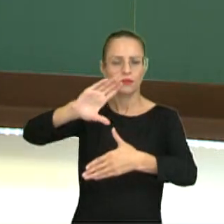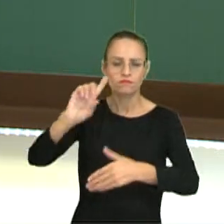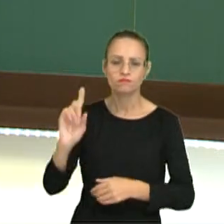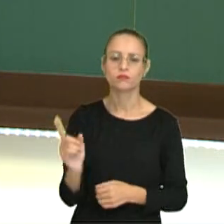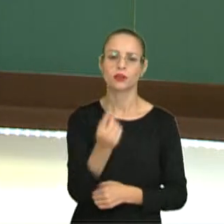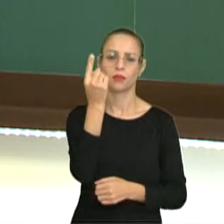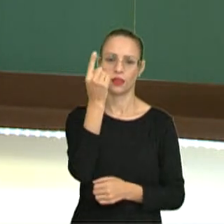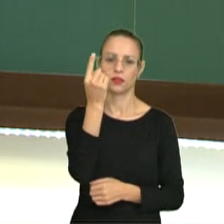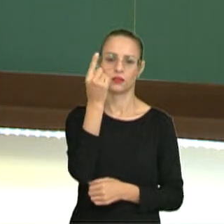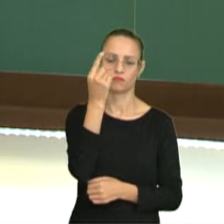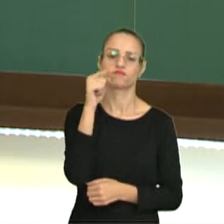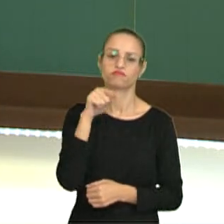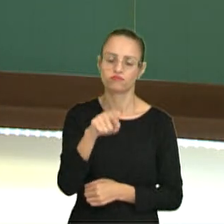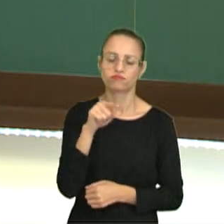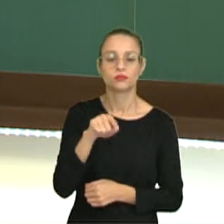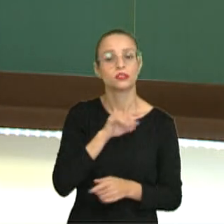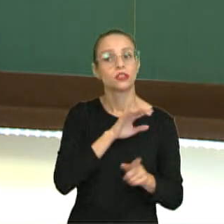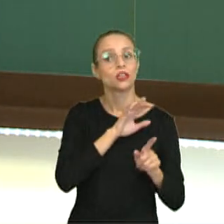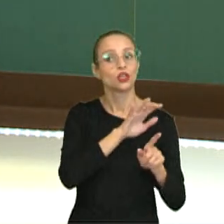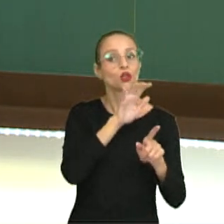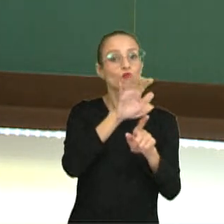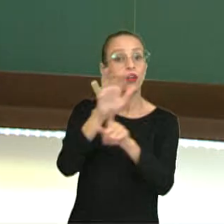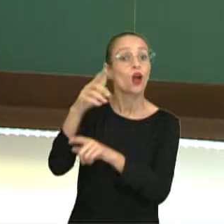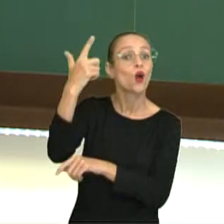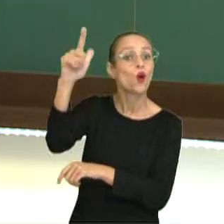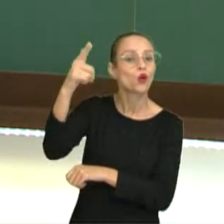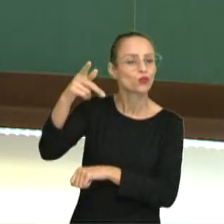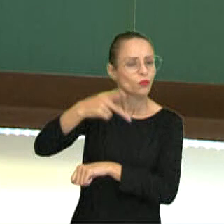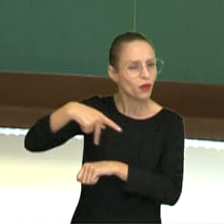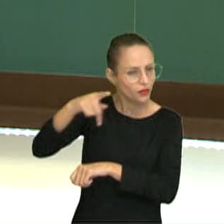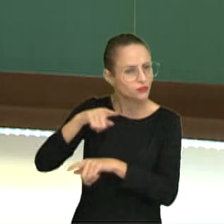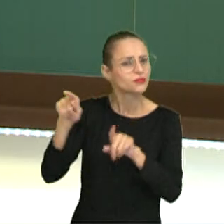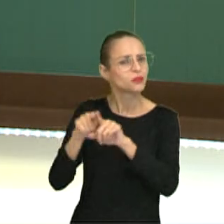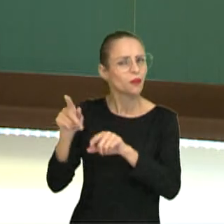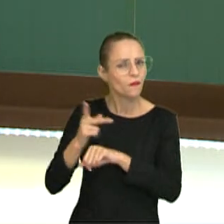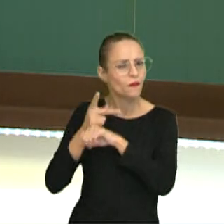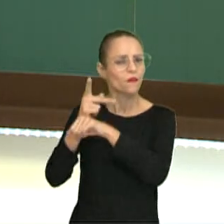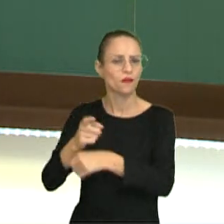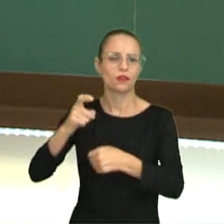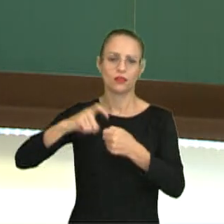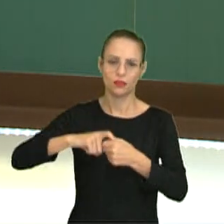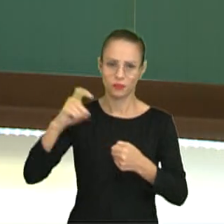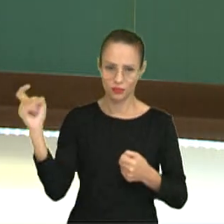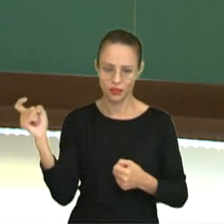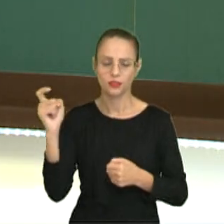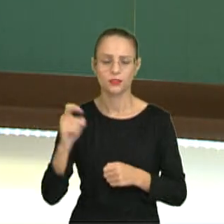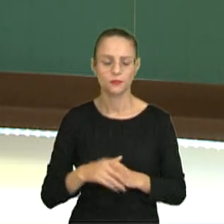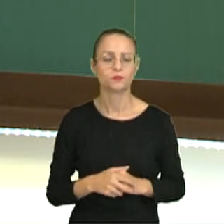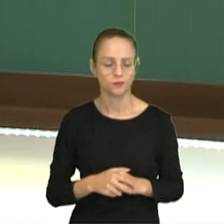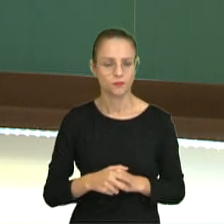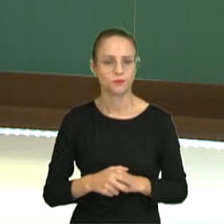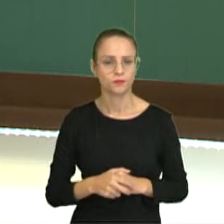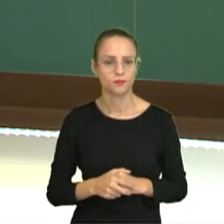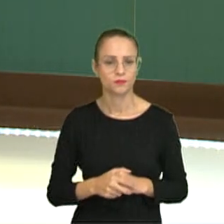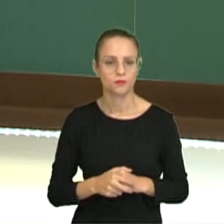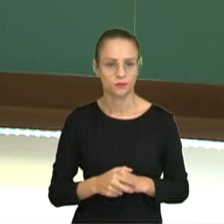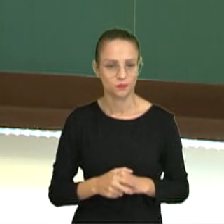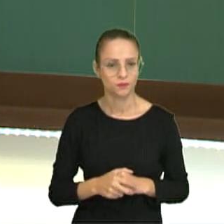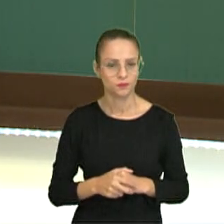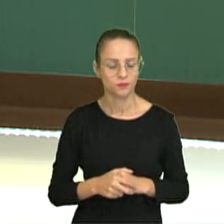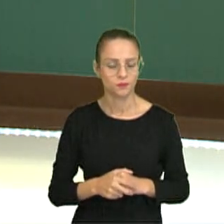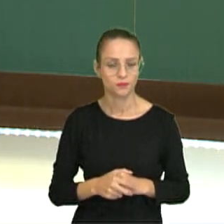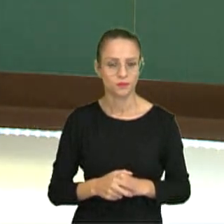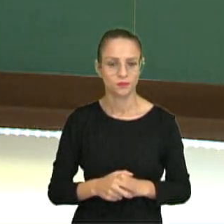acabar influenciando uma série de outros países a buscarem a sua independência em relação às suas metrópoles